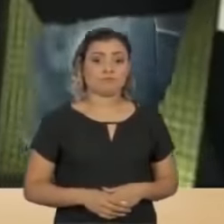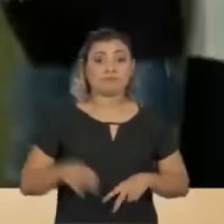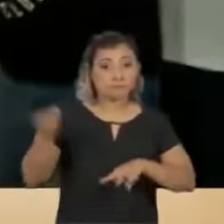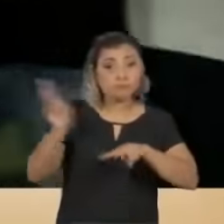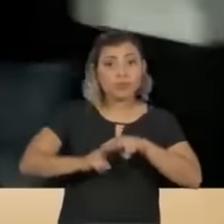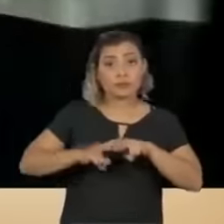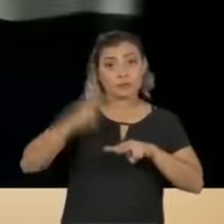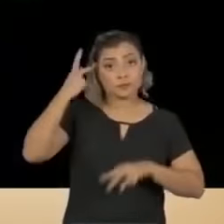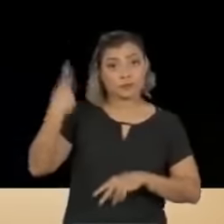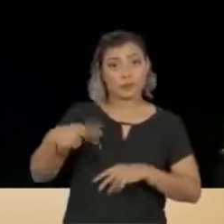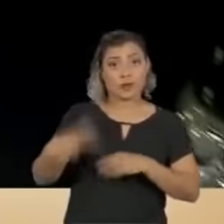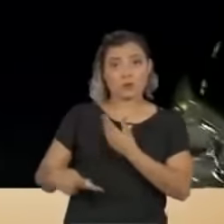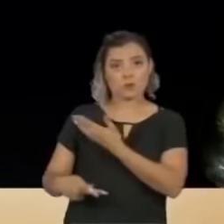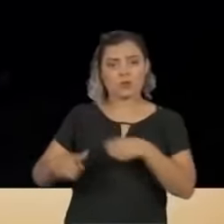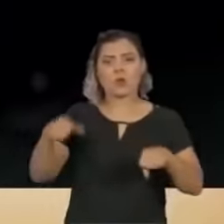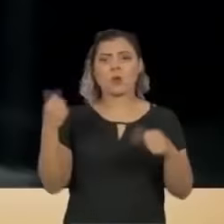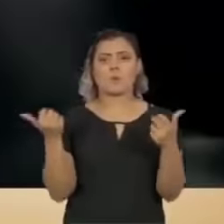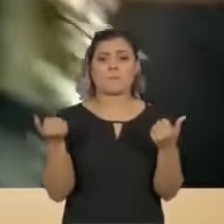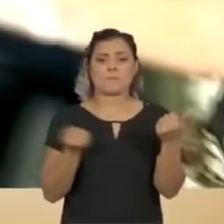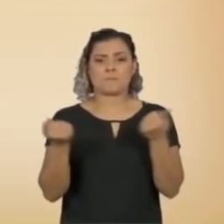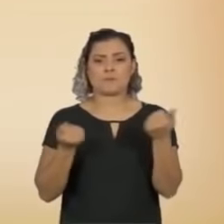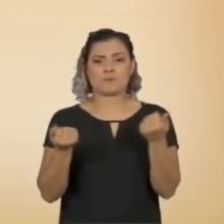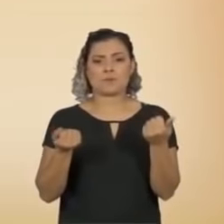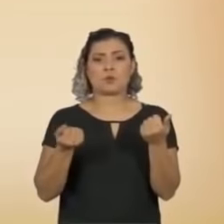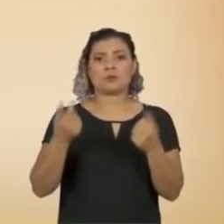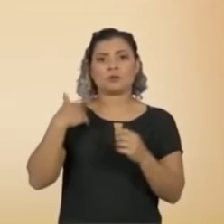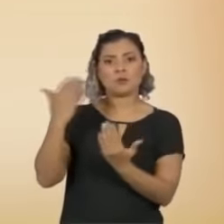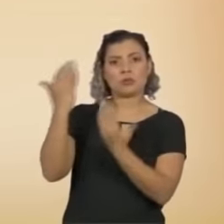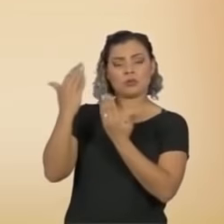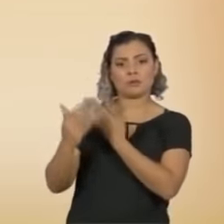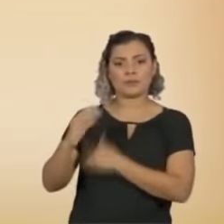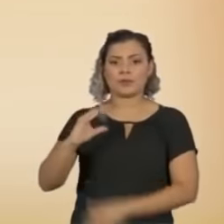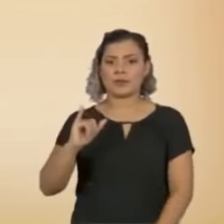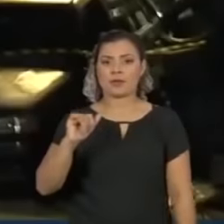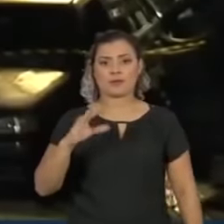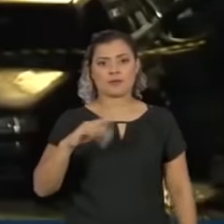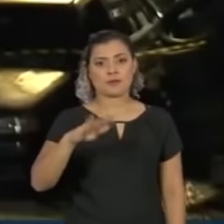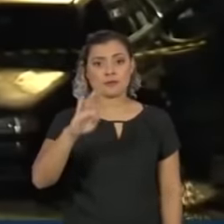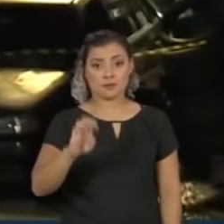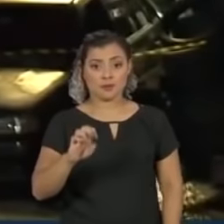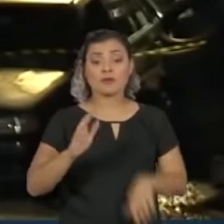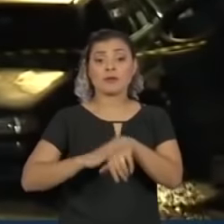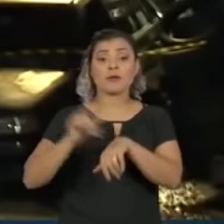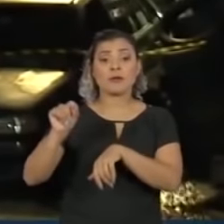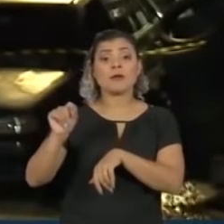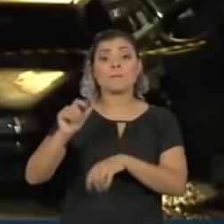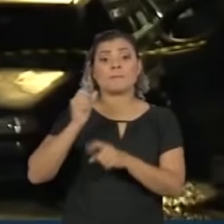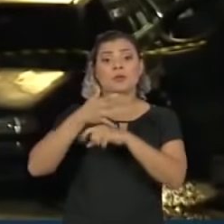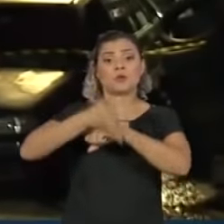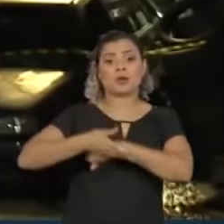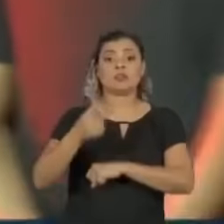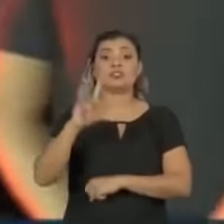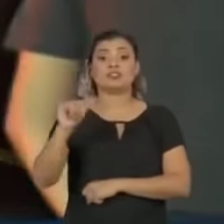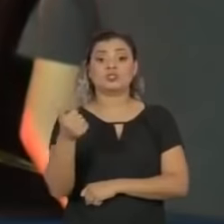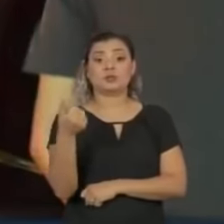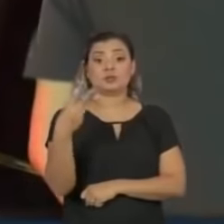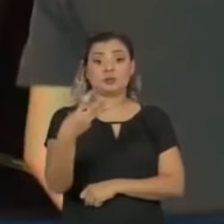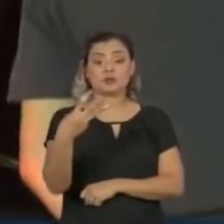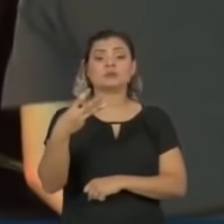Preso em São Paulo, o motorista suspeito de matar Kaique Pietro da Silva na madrugada do último dia 13,